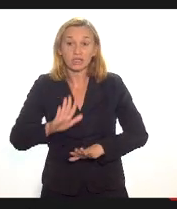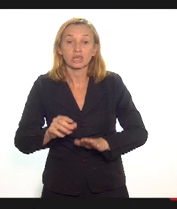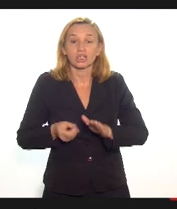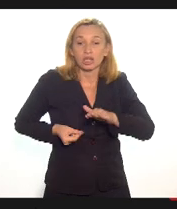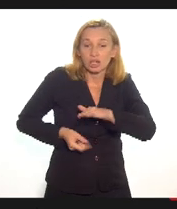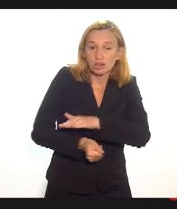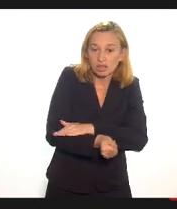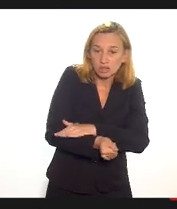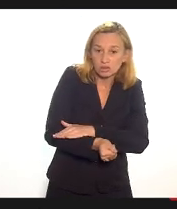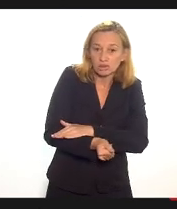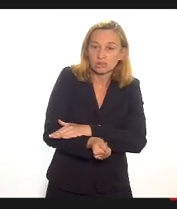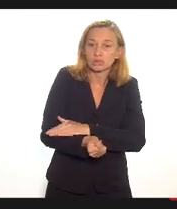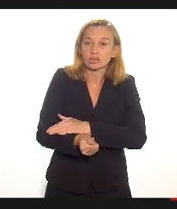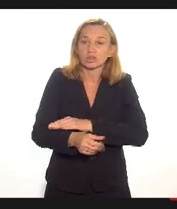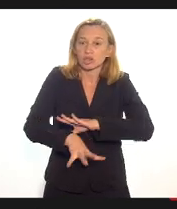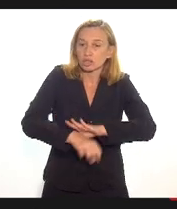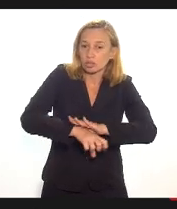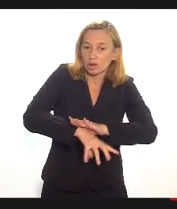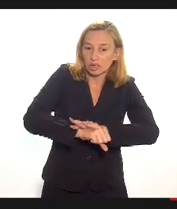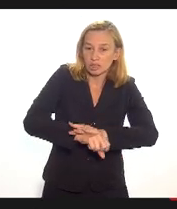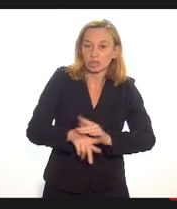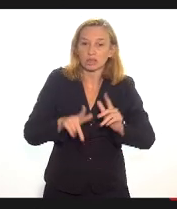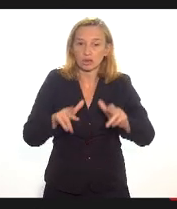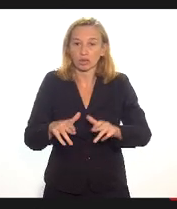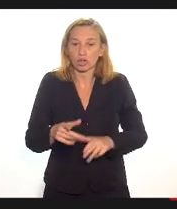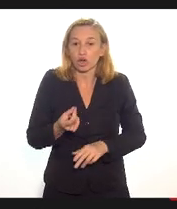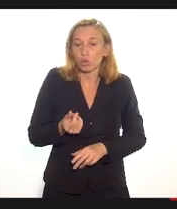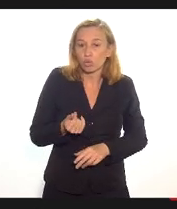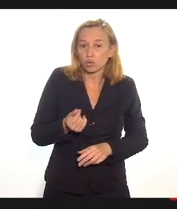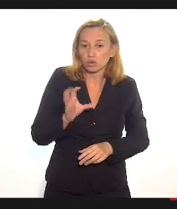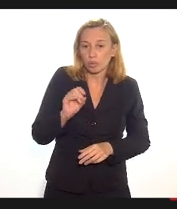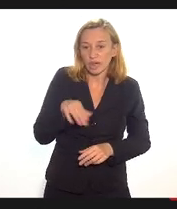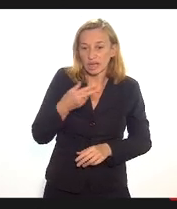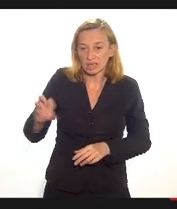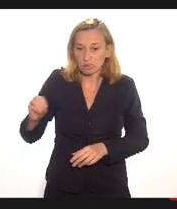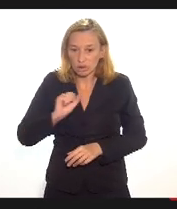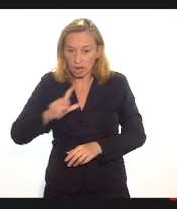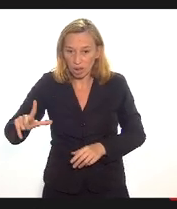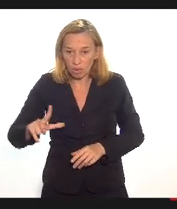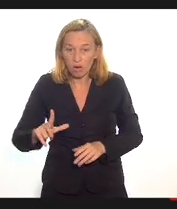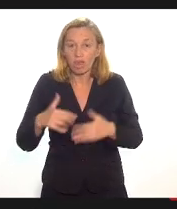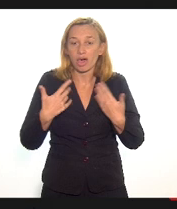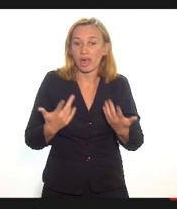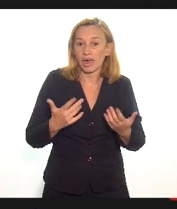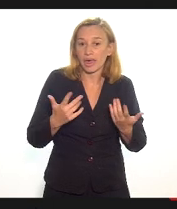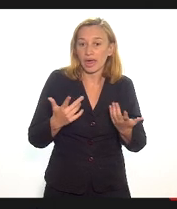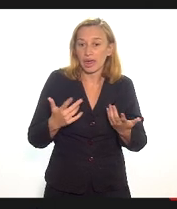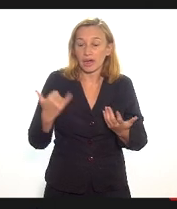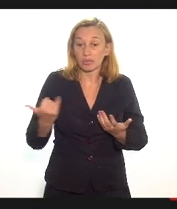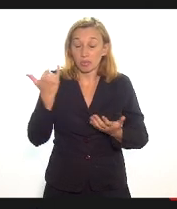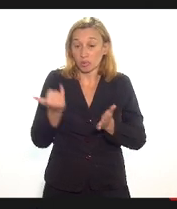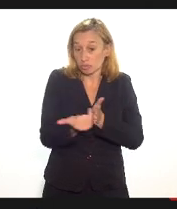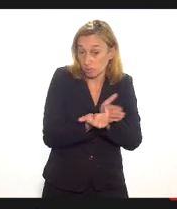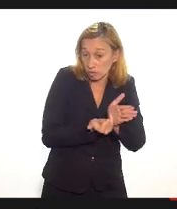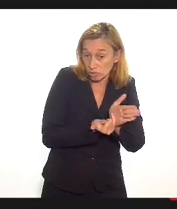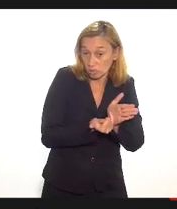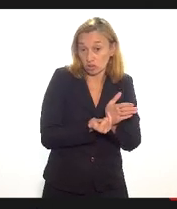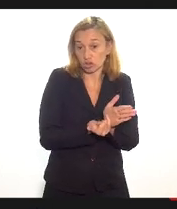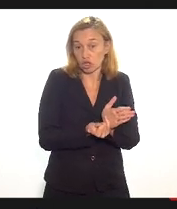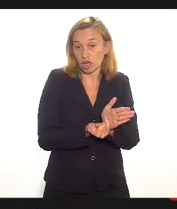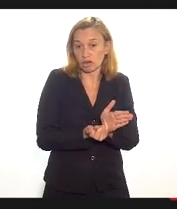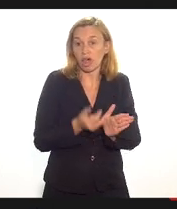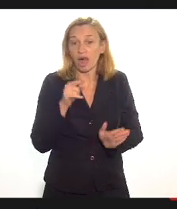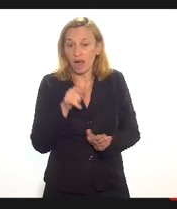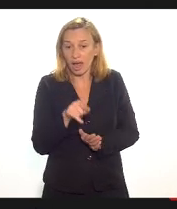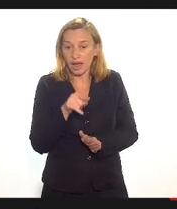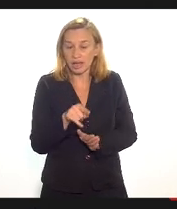exploração, mesma coisa. Custos operacionais é um conceito clássico, por exemplo, de imposto de renda, né? Então, aqui